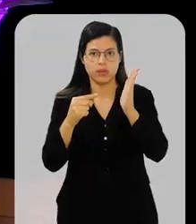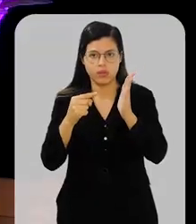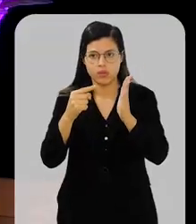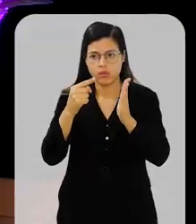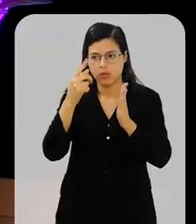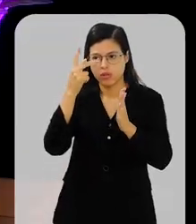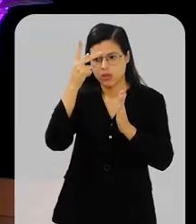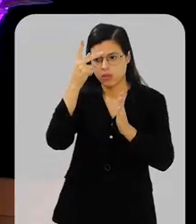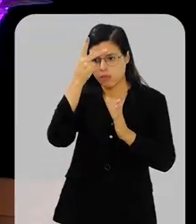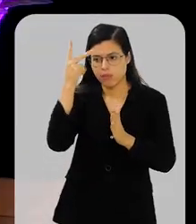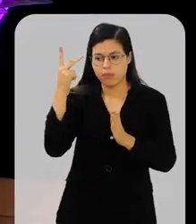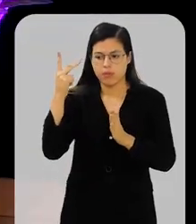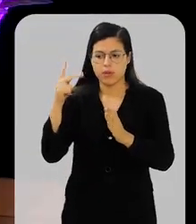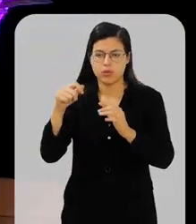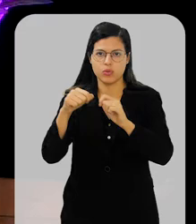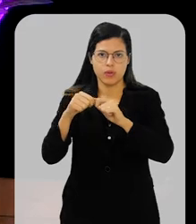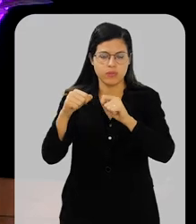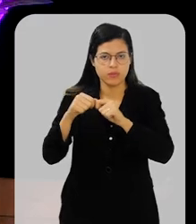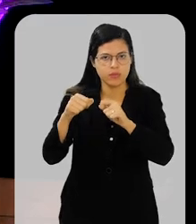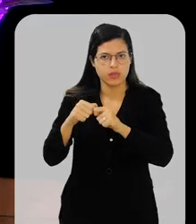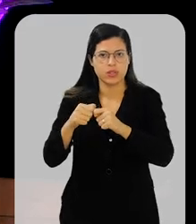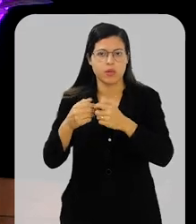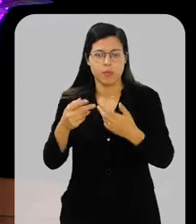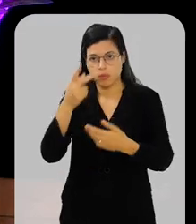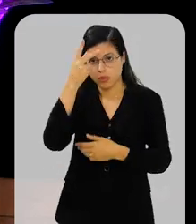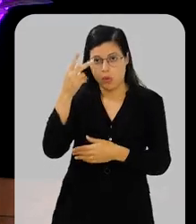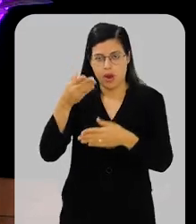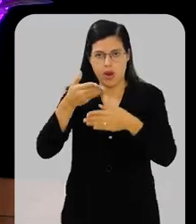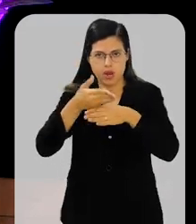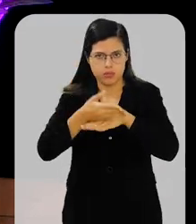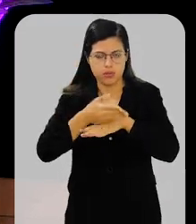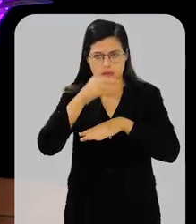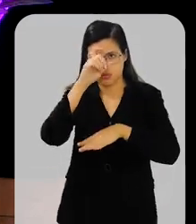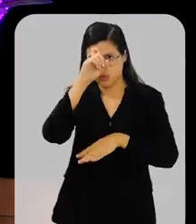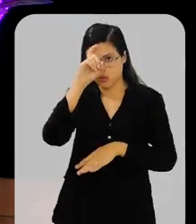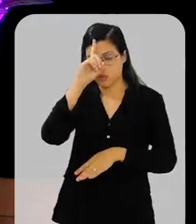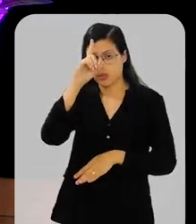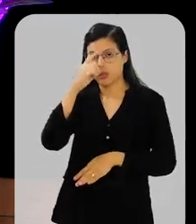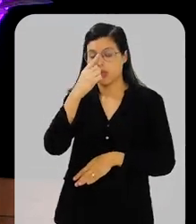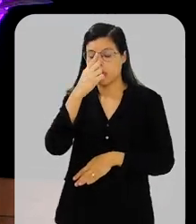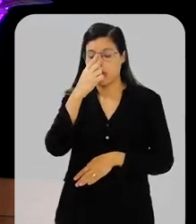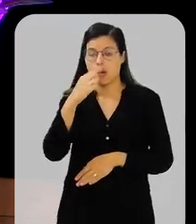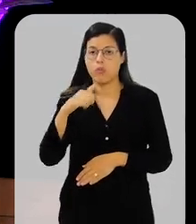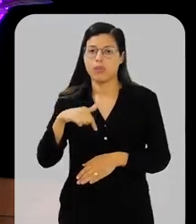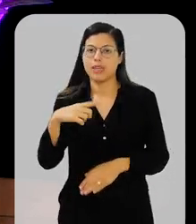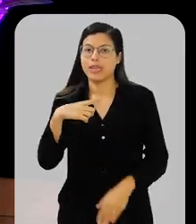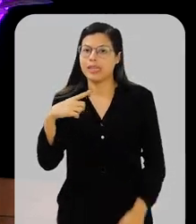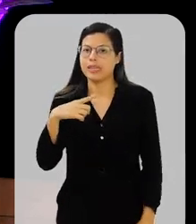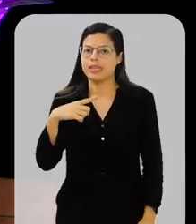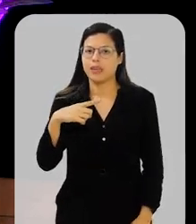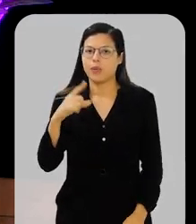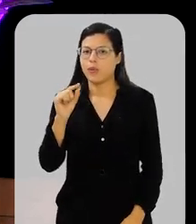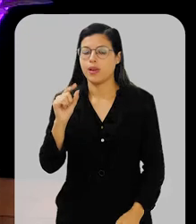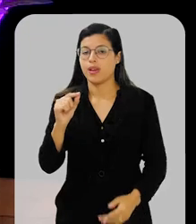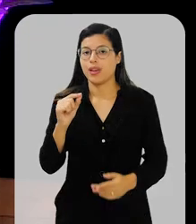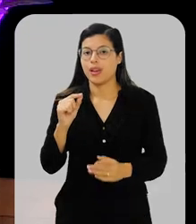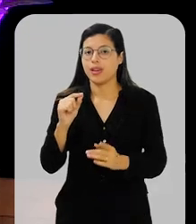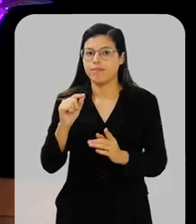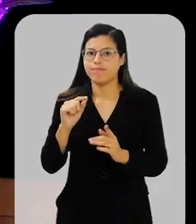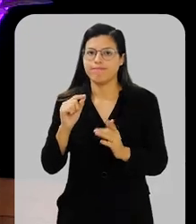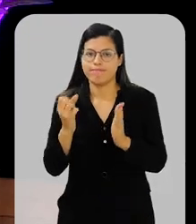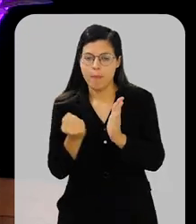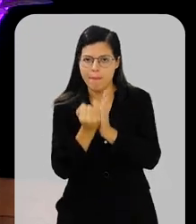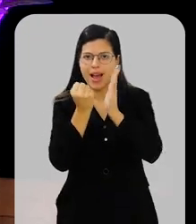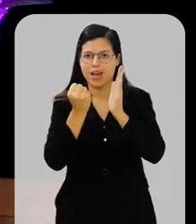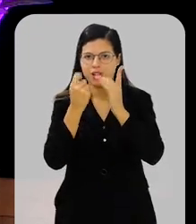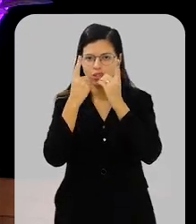pessoa idosa, ela dá entrada no hospital de emergência com sinais de violência, principalmente violência física